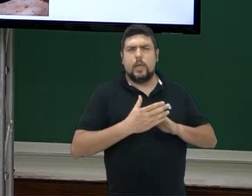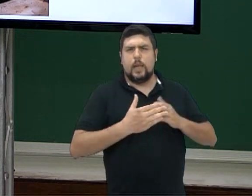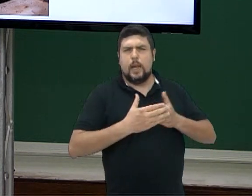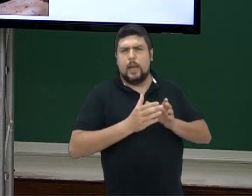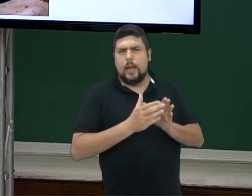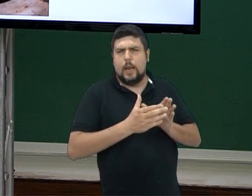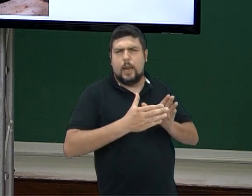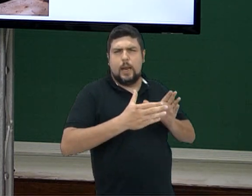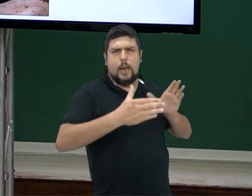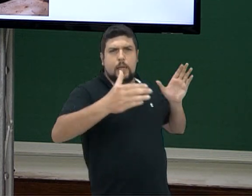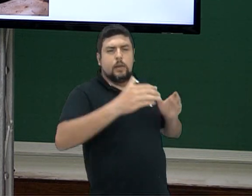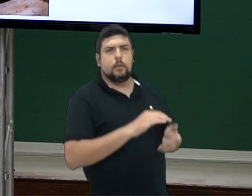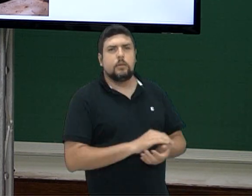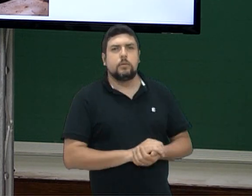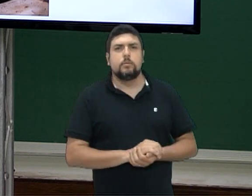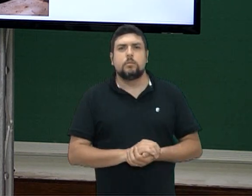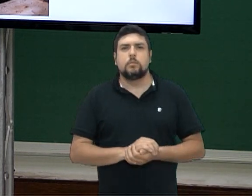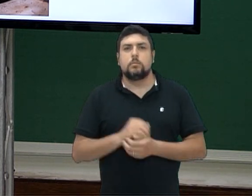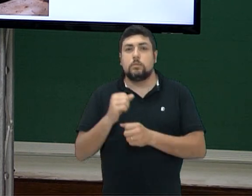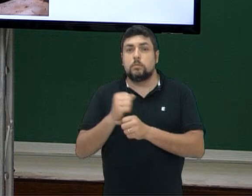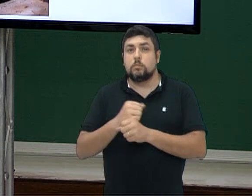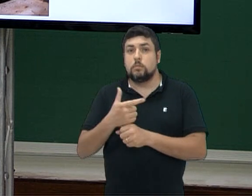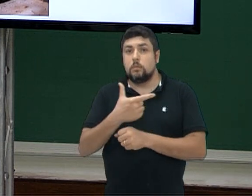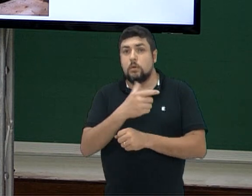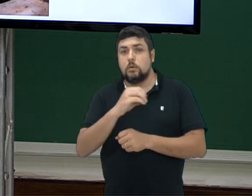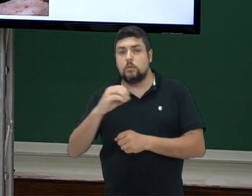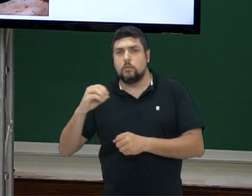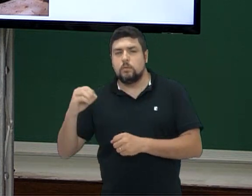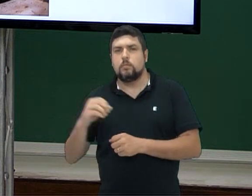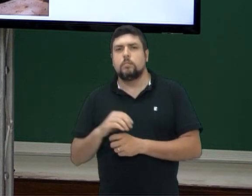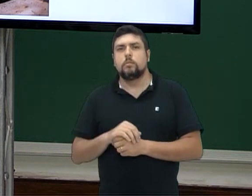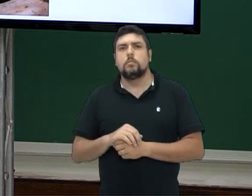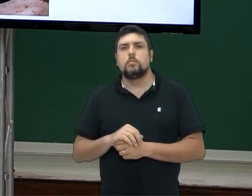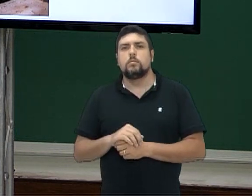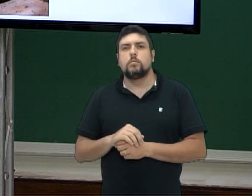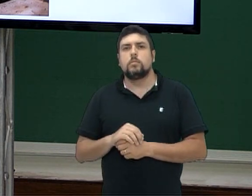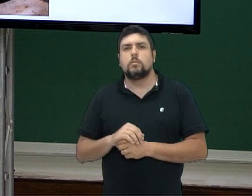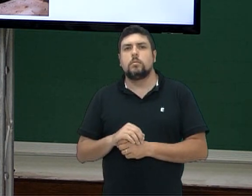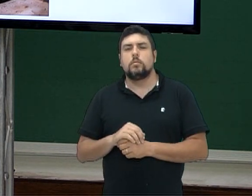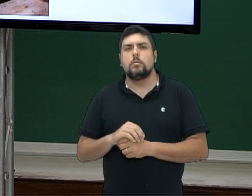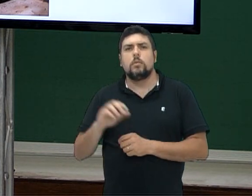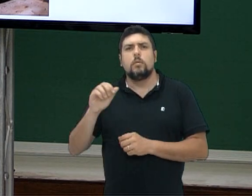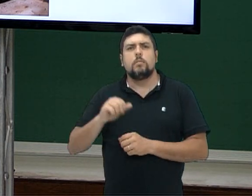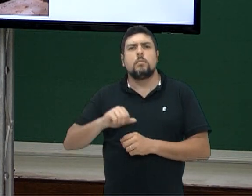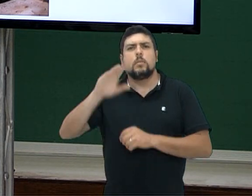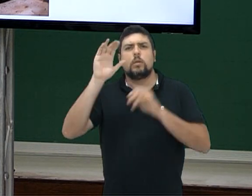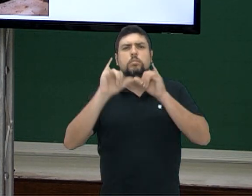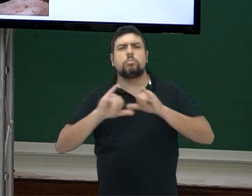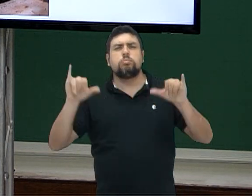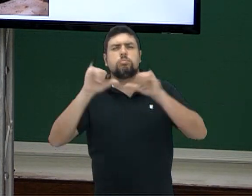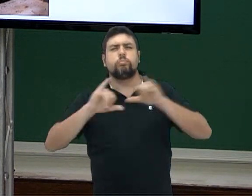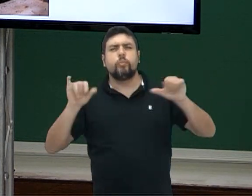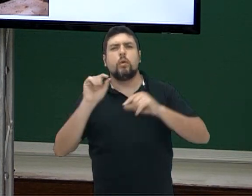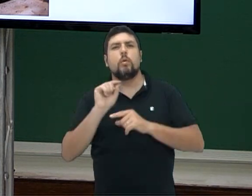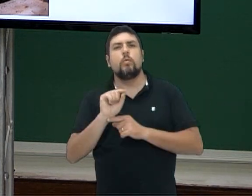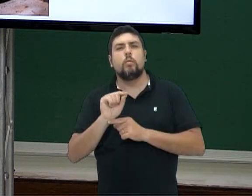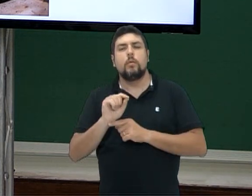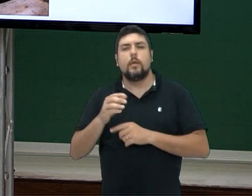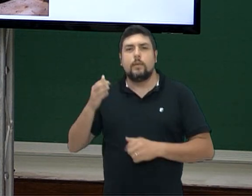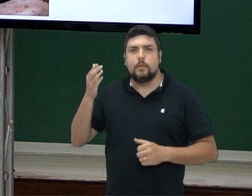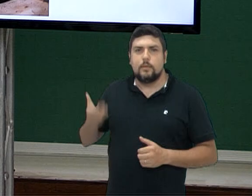Nesses anos, então, a partir dos anos 2000, a publicidade de marcas famosas fora do universo do skate. O que isso significa?